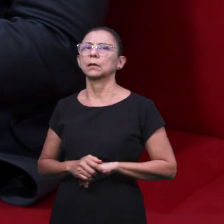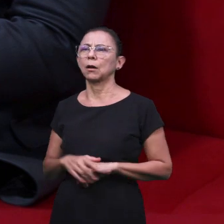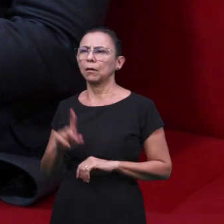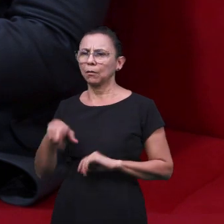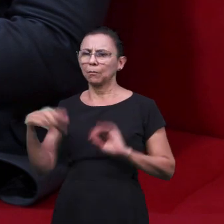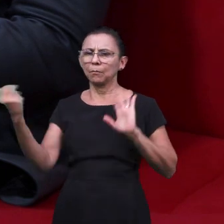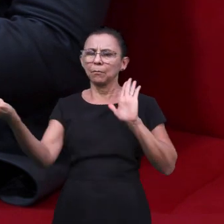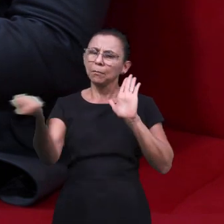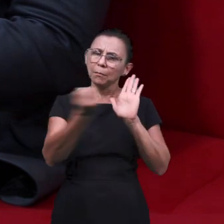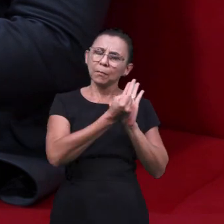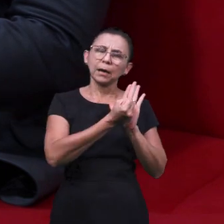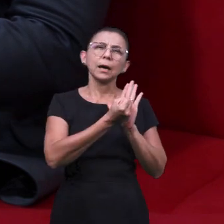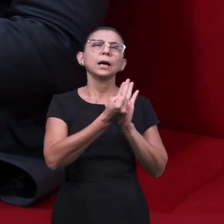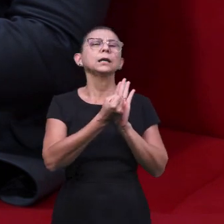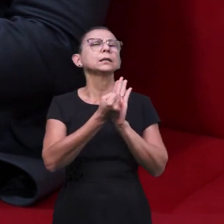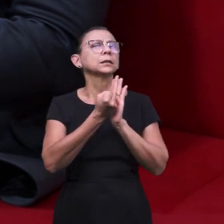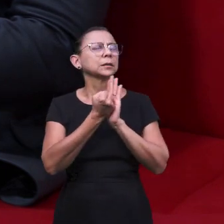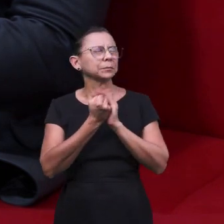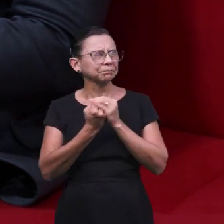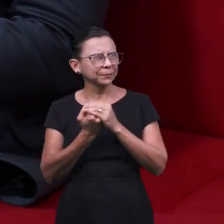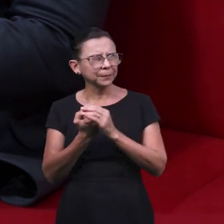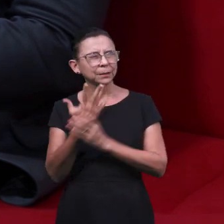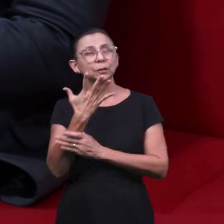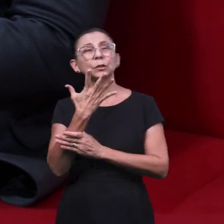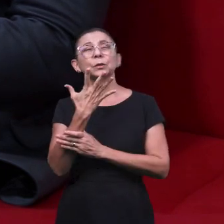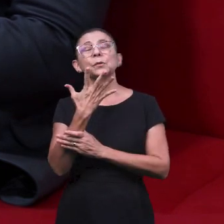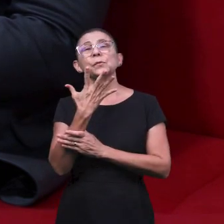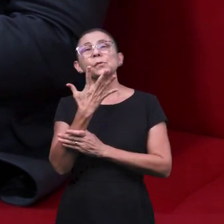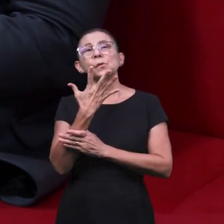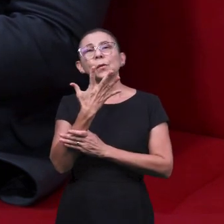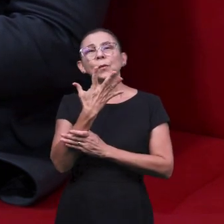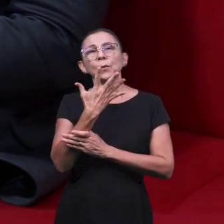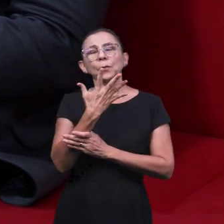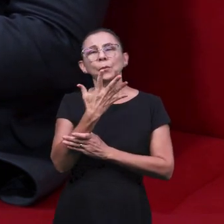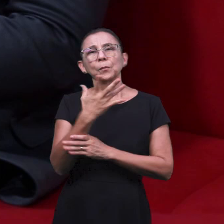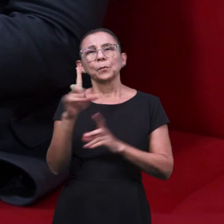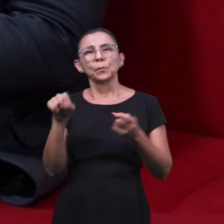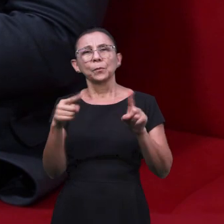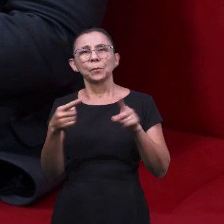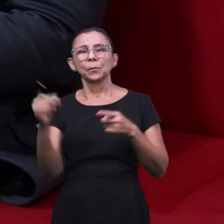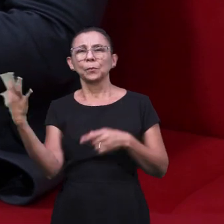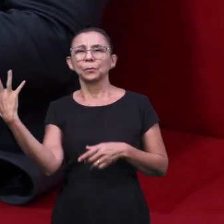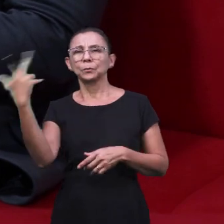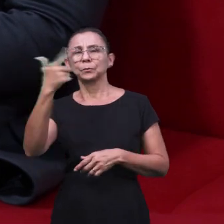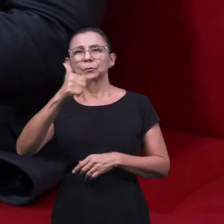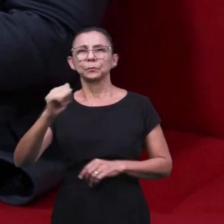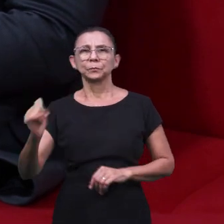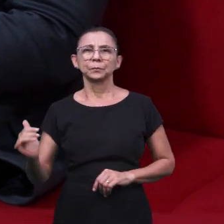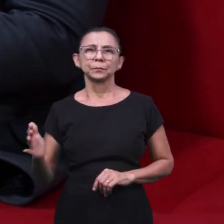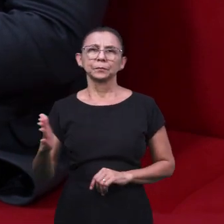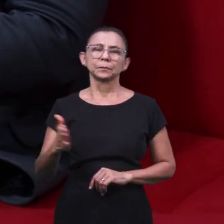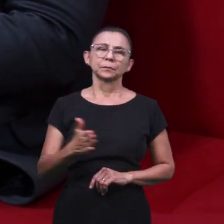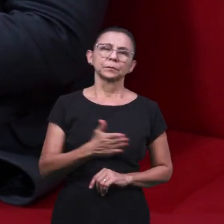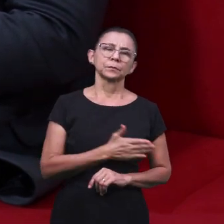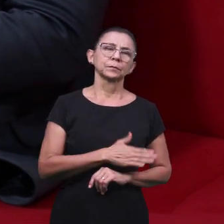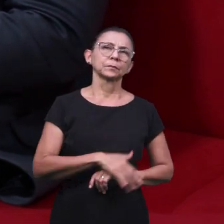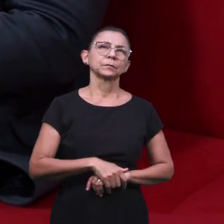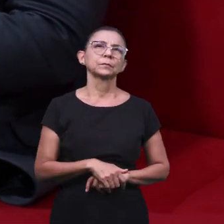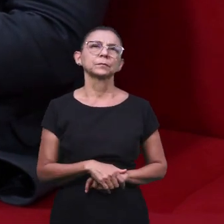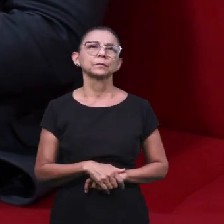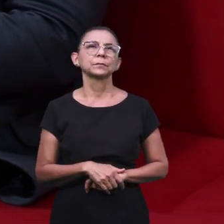criou um repertório riquíssimo para a música, no geral. Dentre os trabalhos que a senhora já realizou,